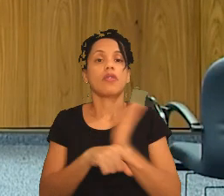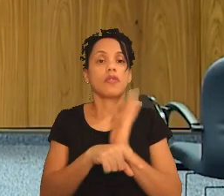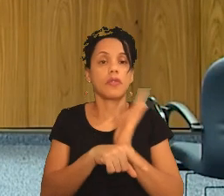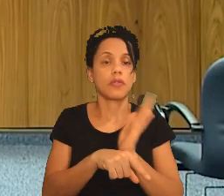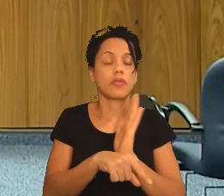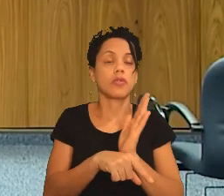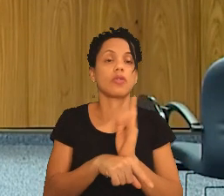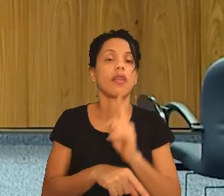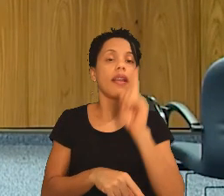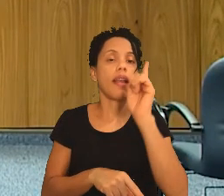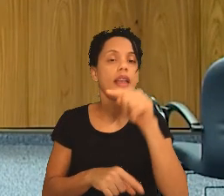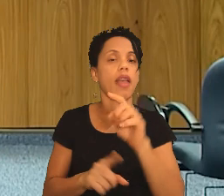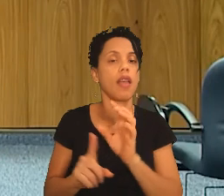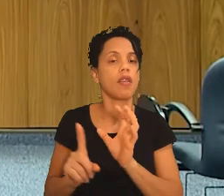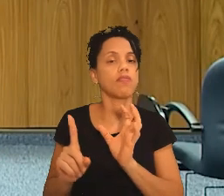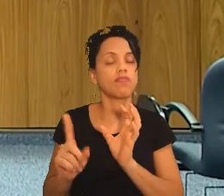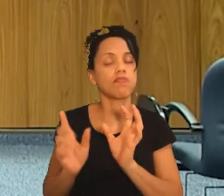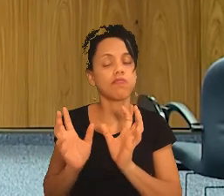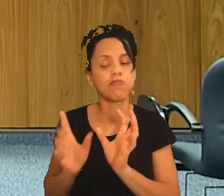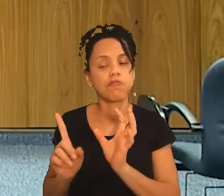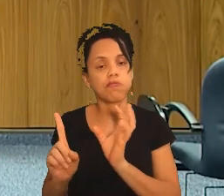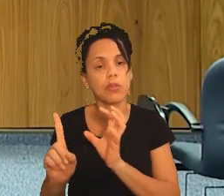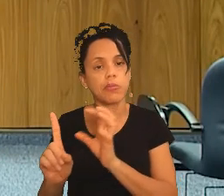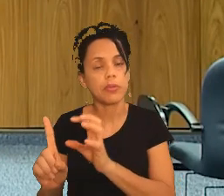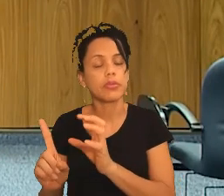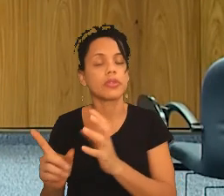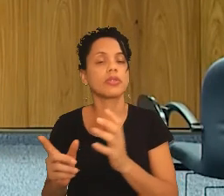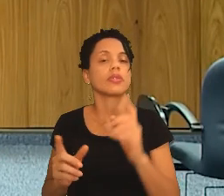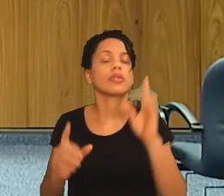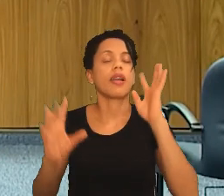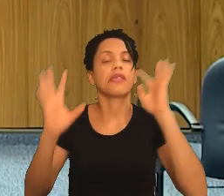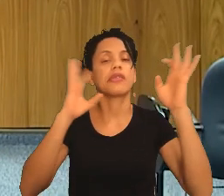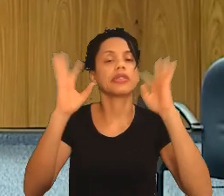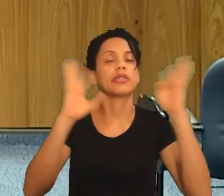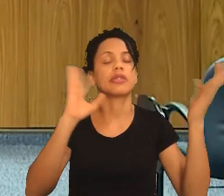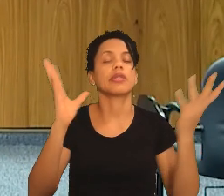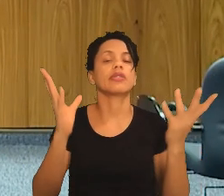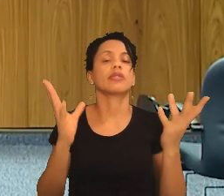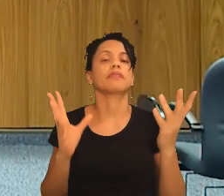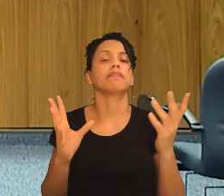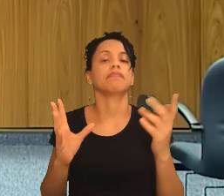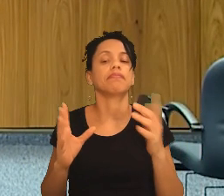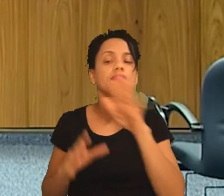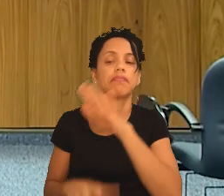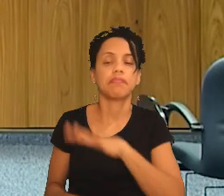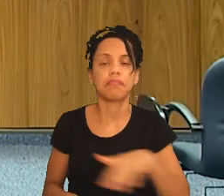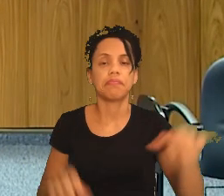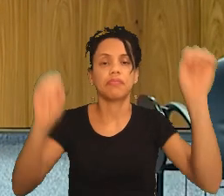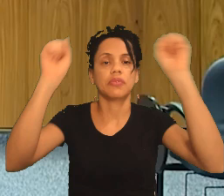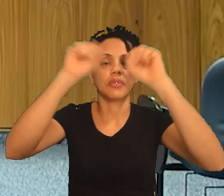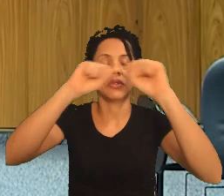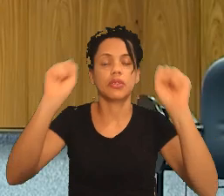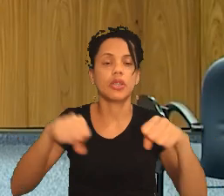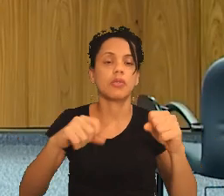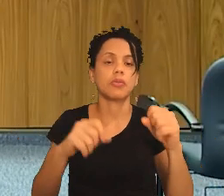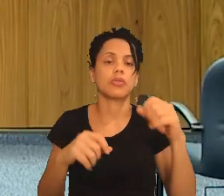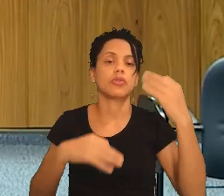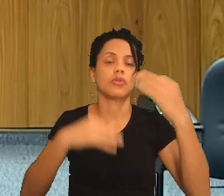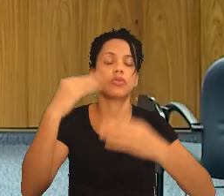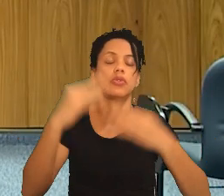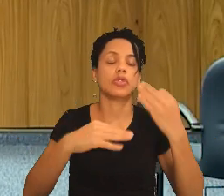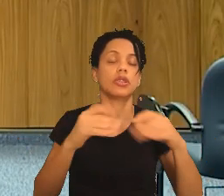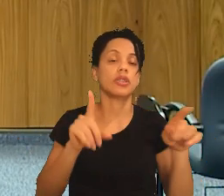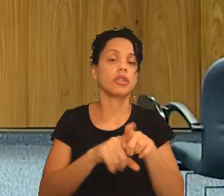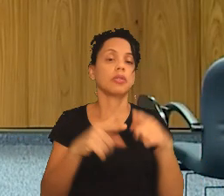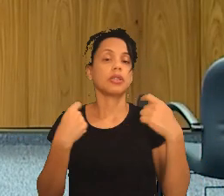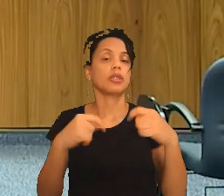superiores ou como as dominantes, né, as oficiais. Né? Então, acho que esse trabalho, esse vídeo, acho que ele tenta